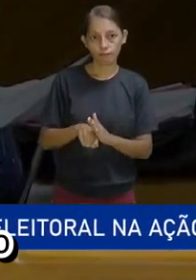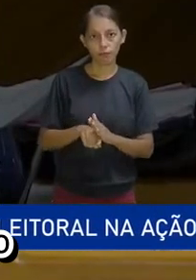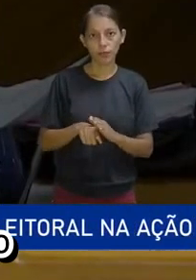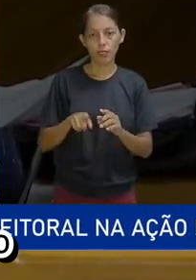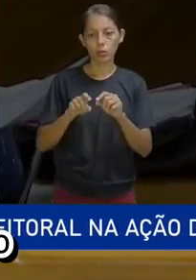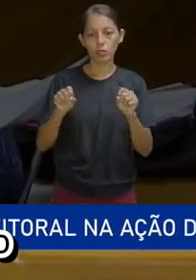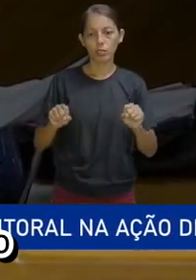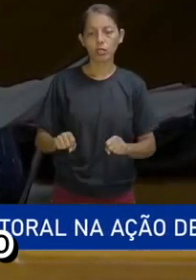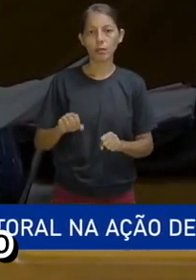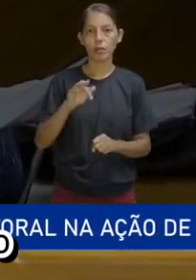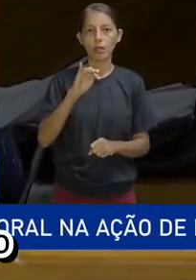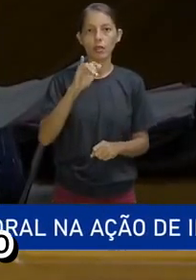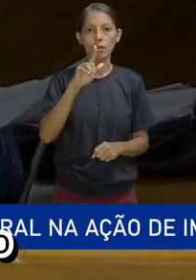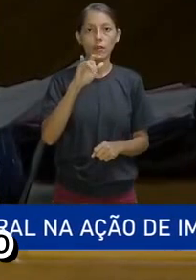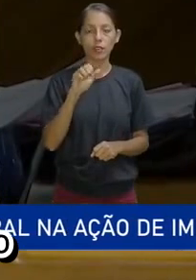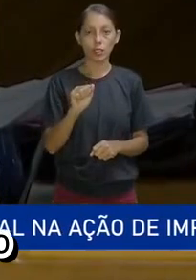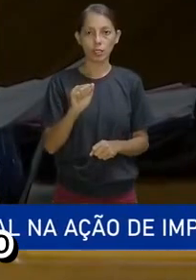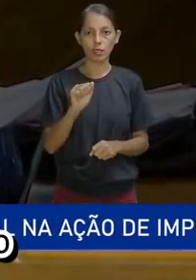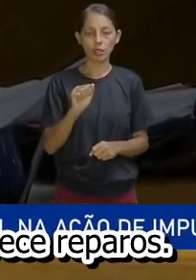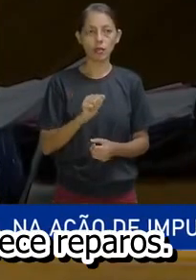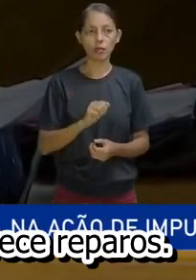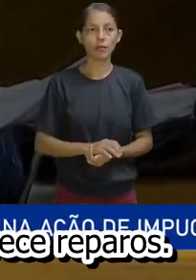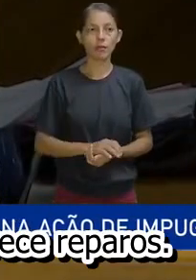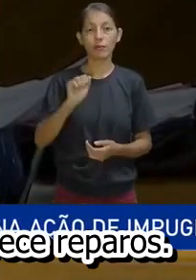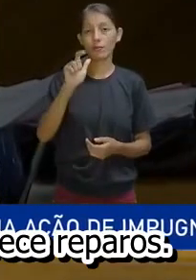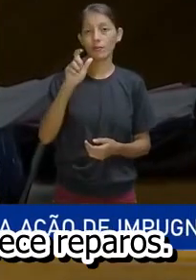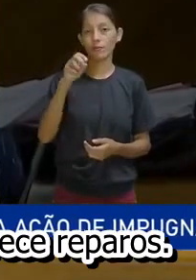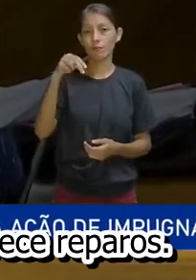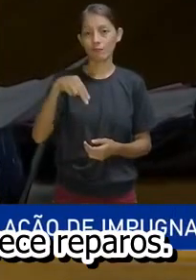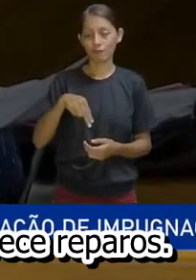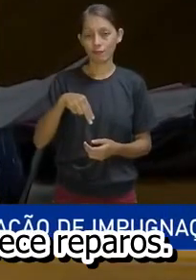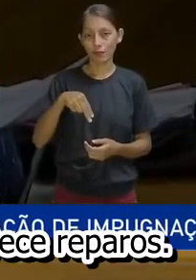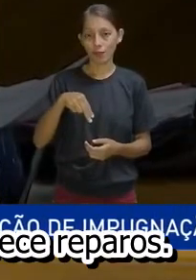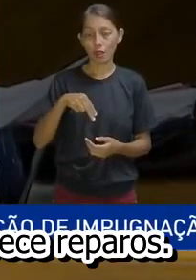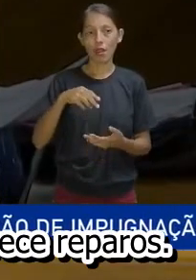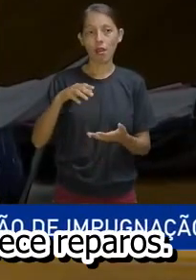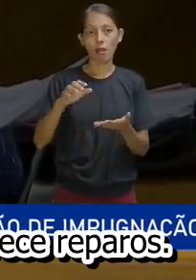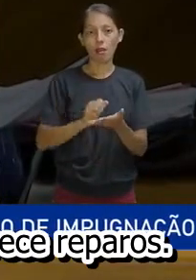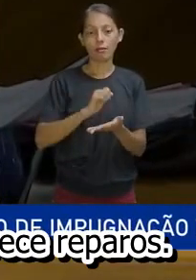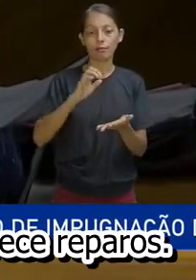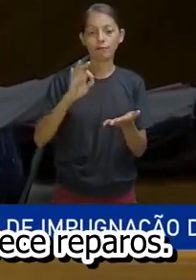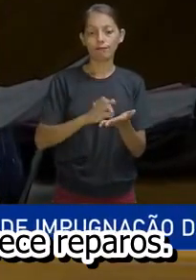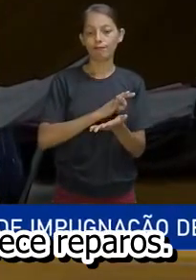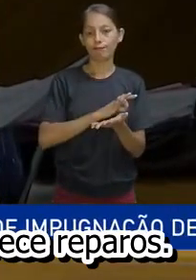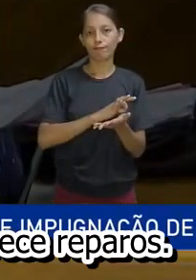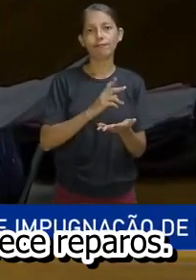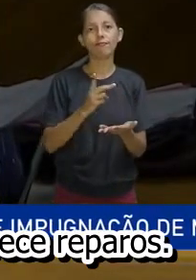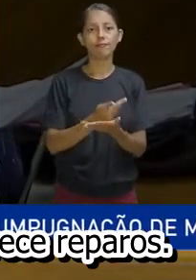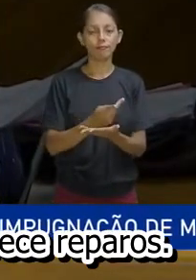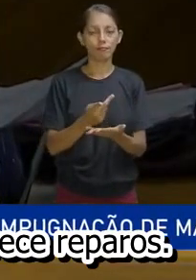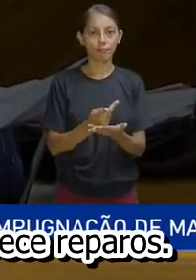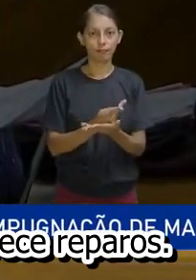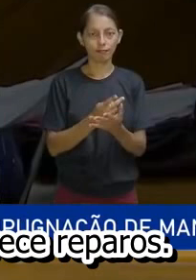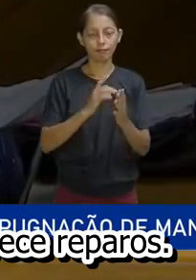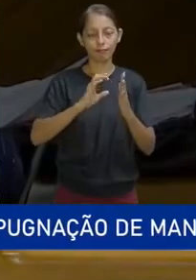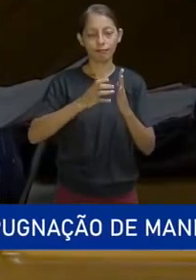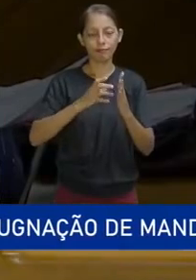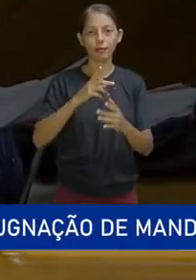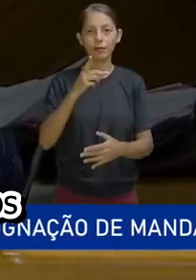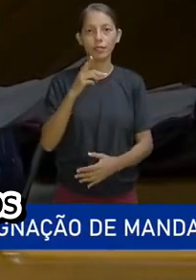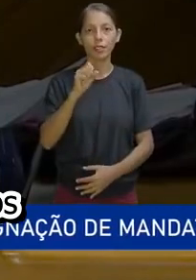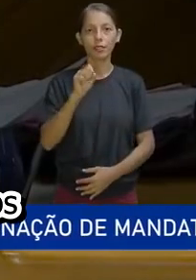de Oliveira consta com filiação regular no PSB, de forma que a decisão agravada não merece